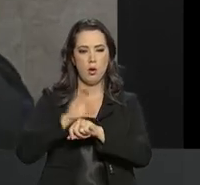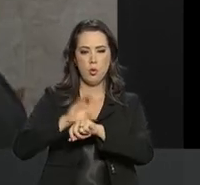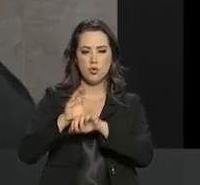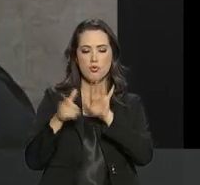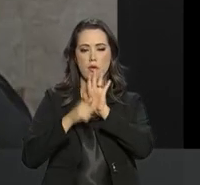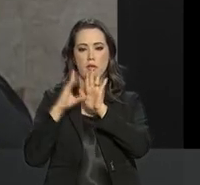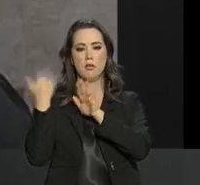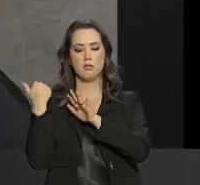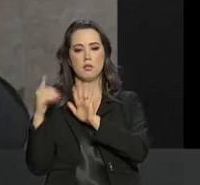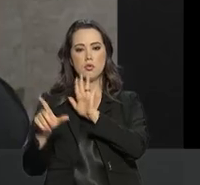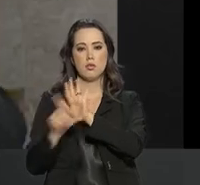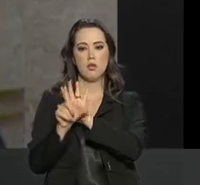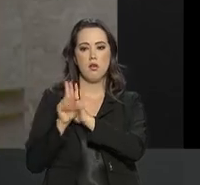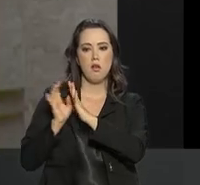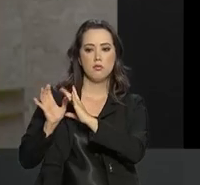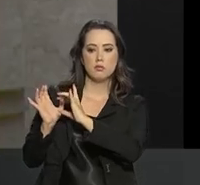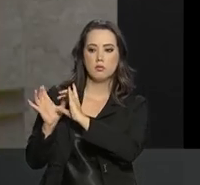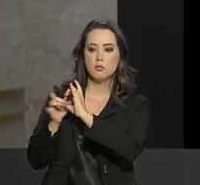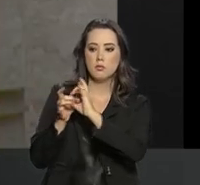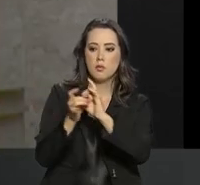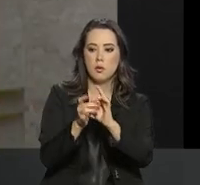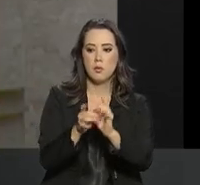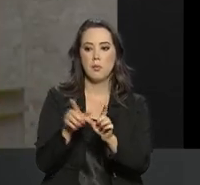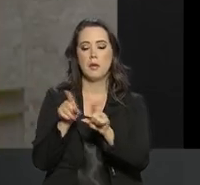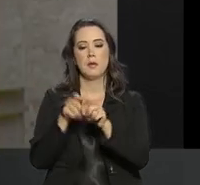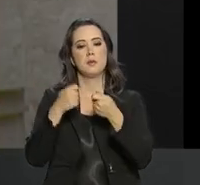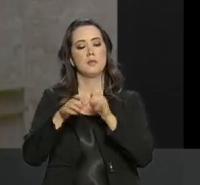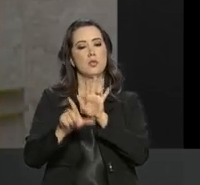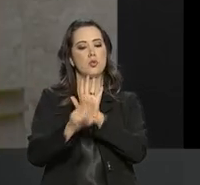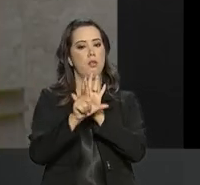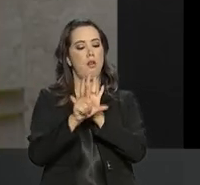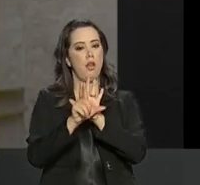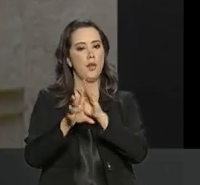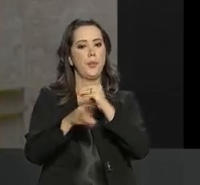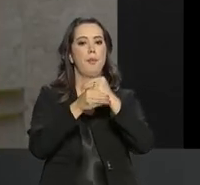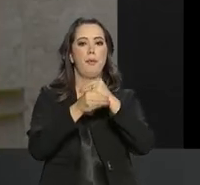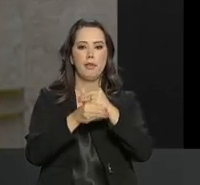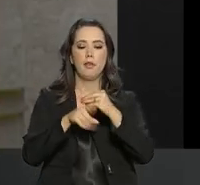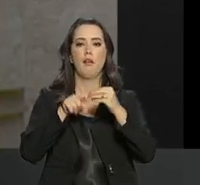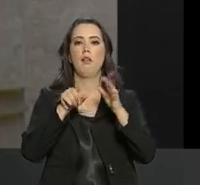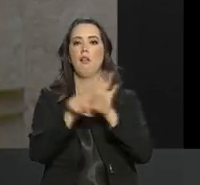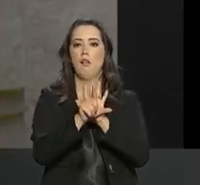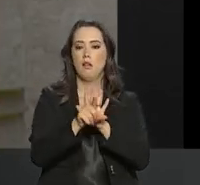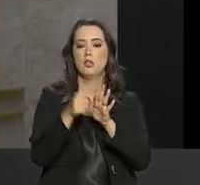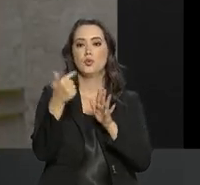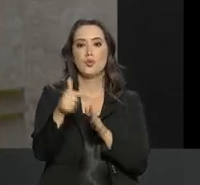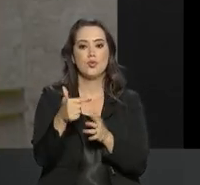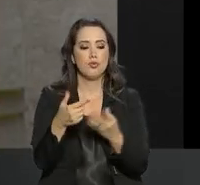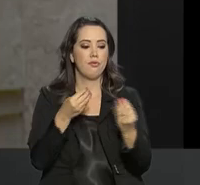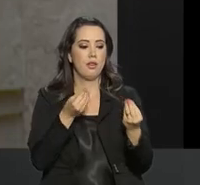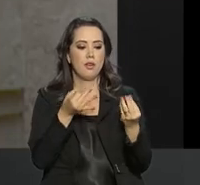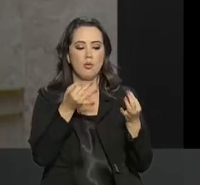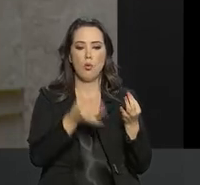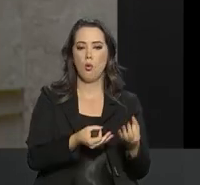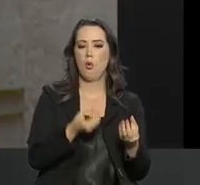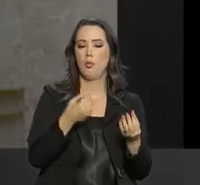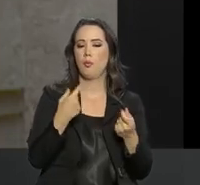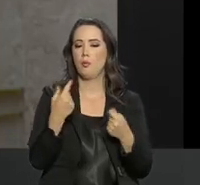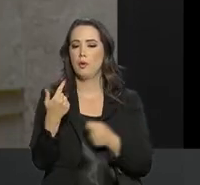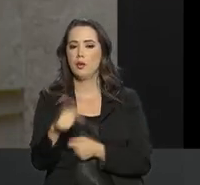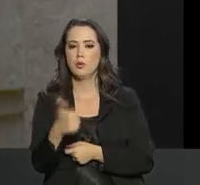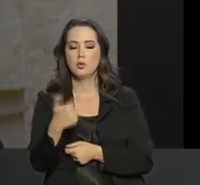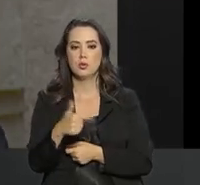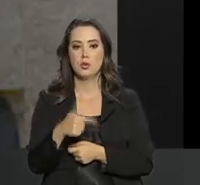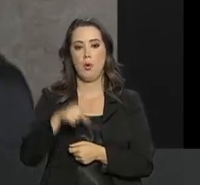legislação integrativa, tudo isso depende de lei ou de lei complementar, ou o que seja, não ganharam eficácia plena porque não havia um instrumento capaz